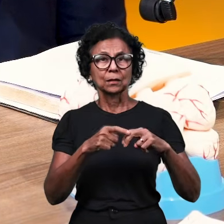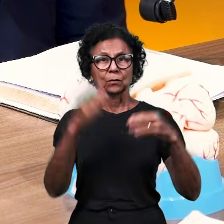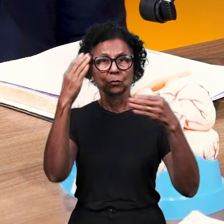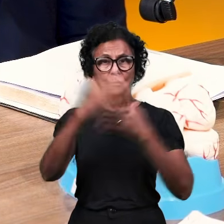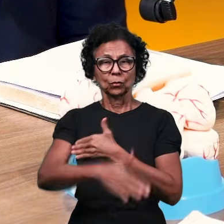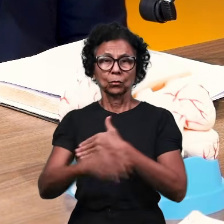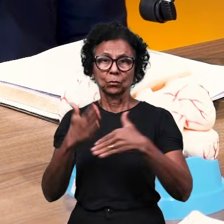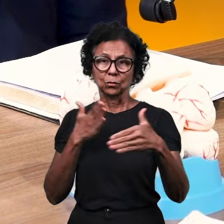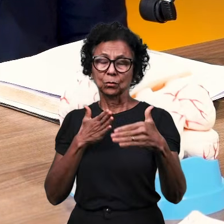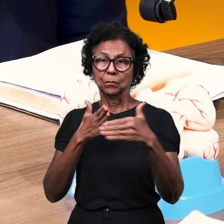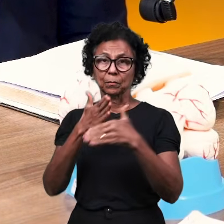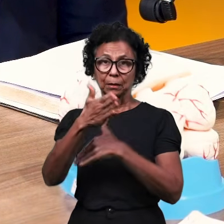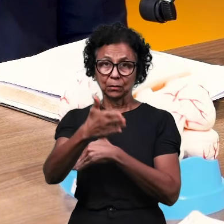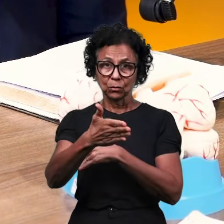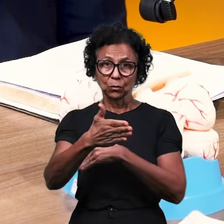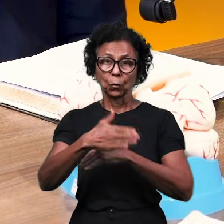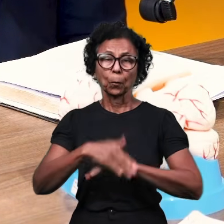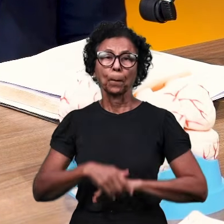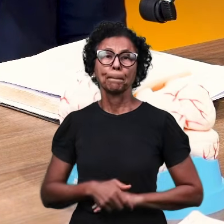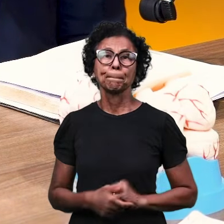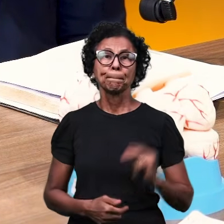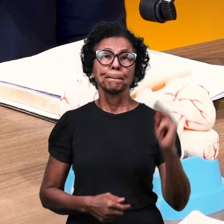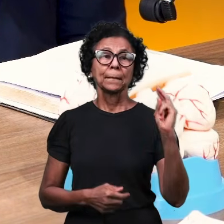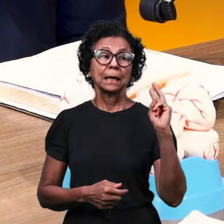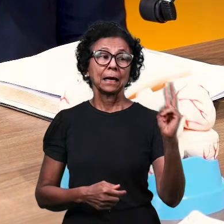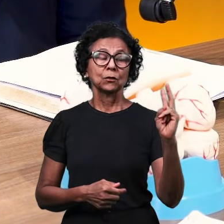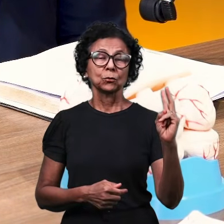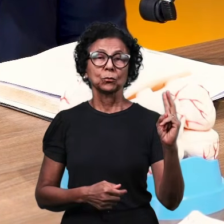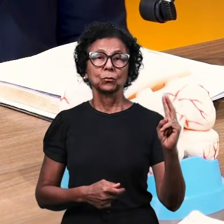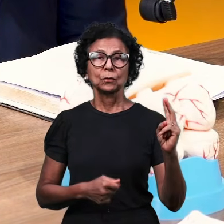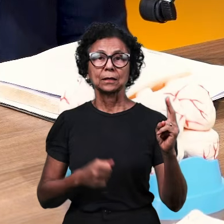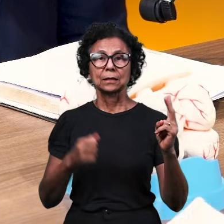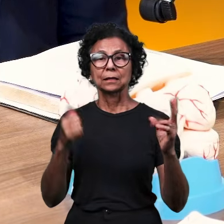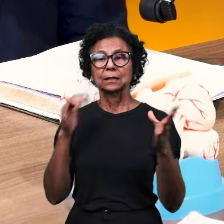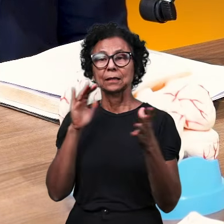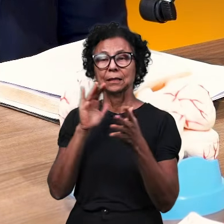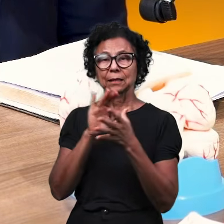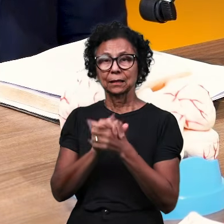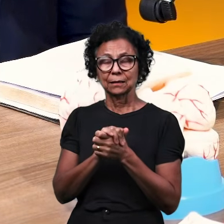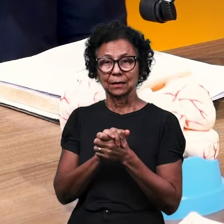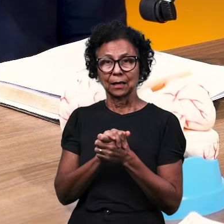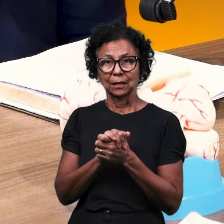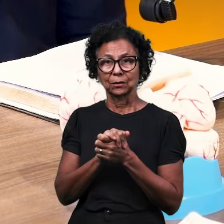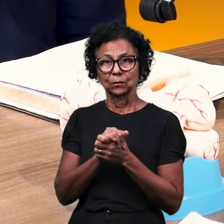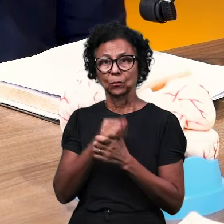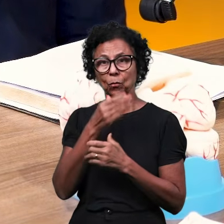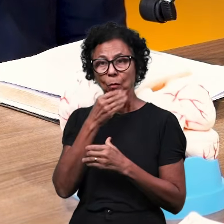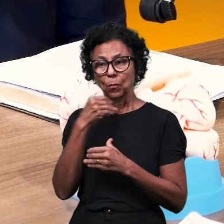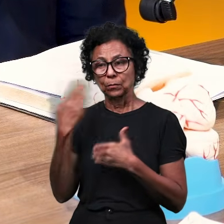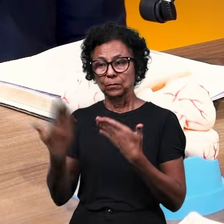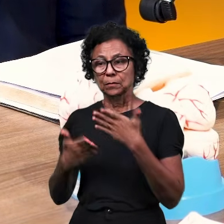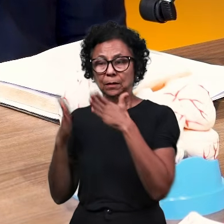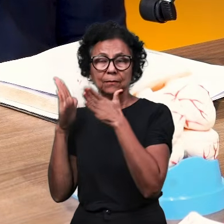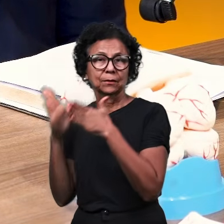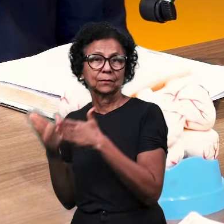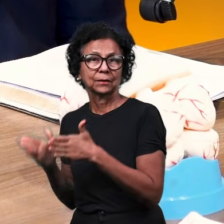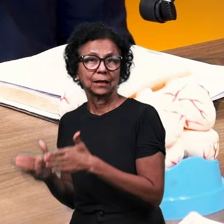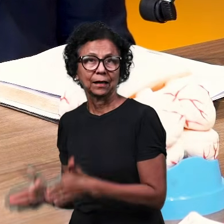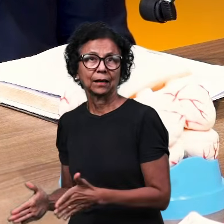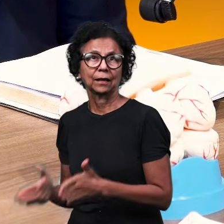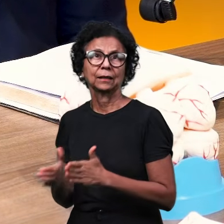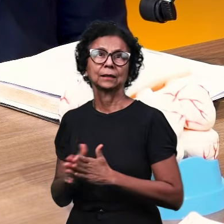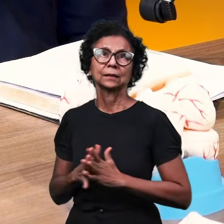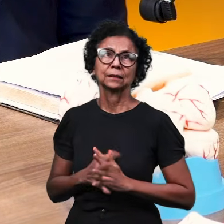se casaram com servos fiéis. Glória a Deus. Ou seja, a fidelidade ao Senhor, vamos ver